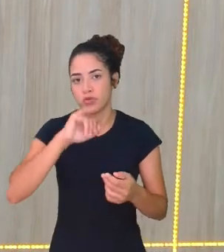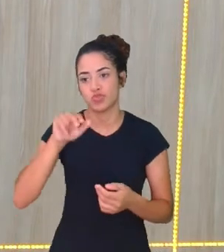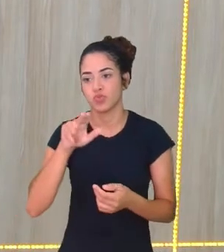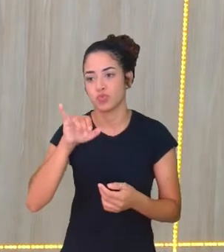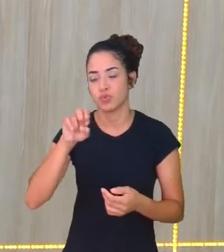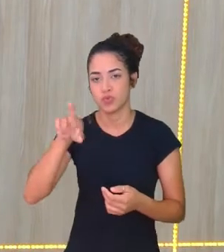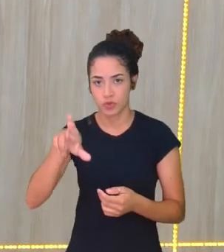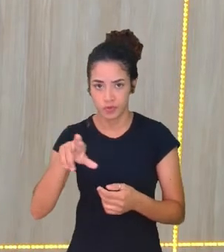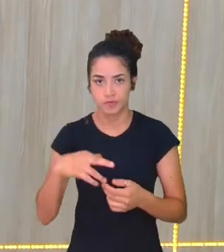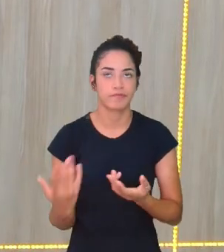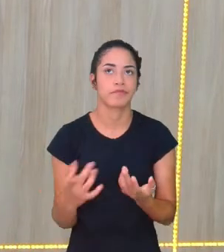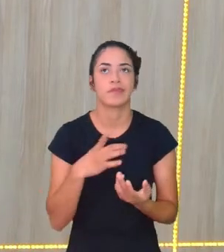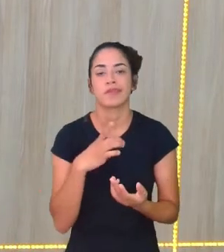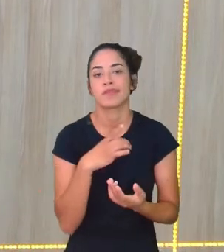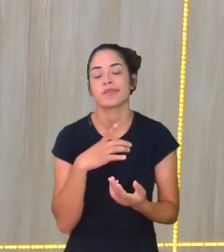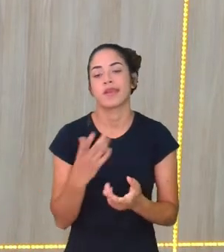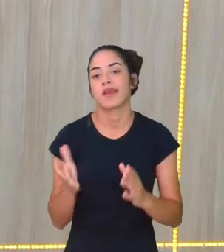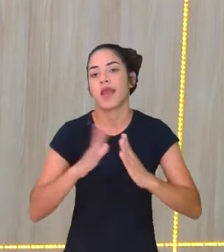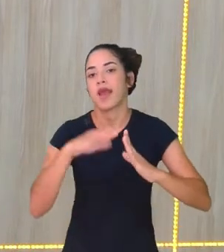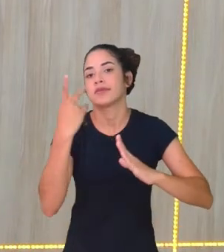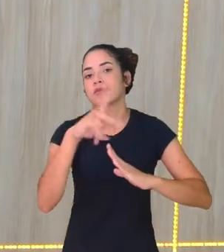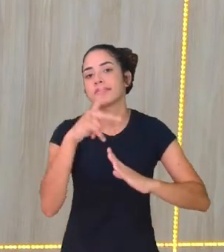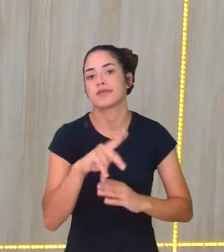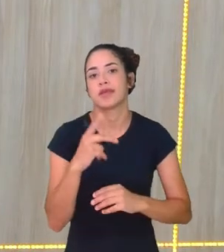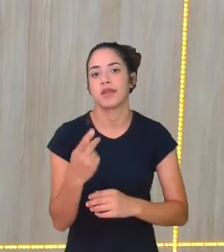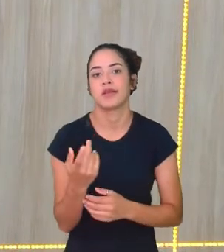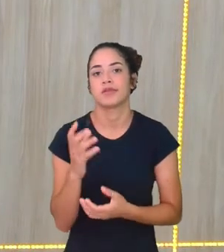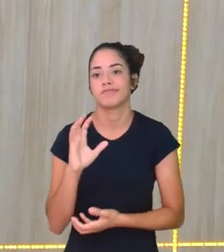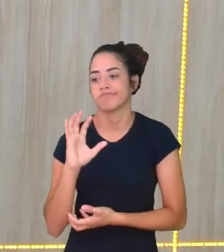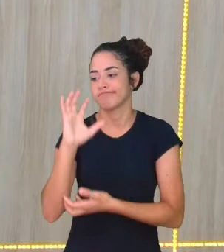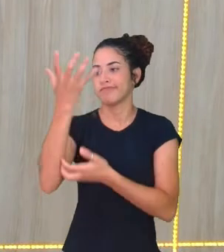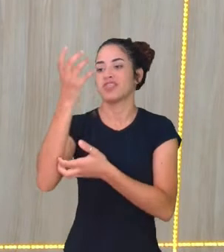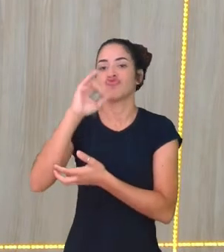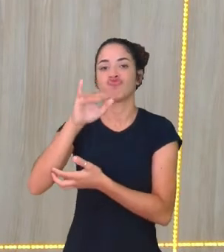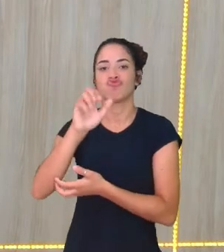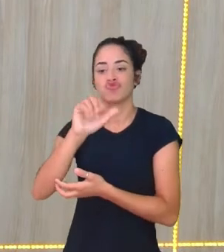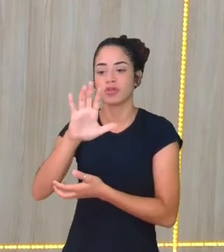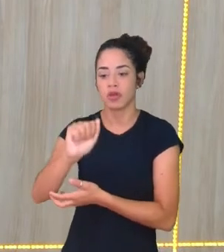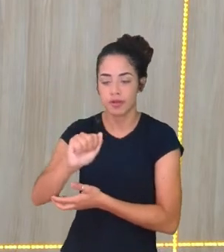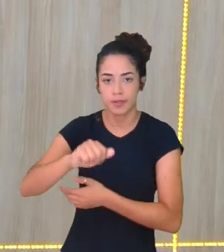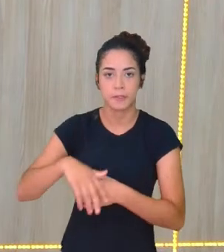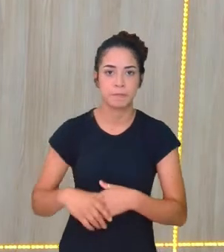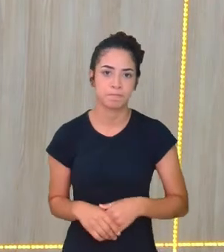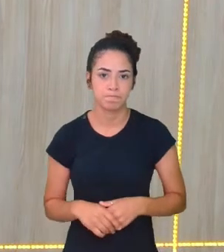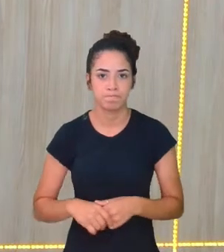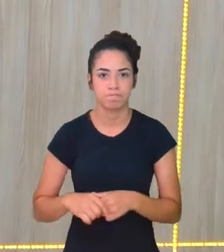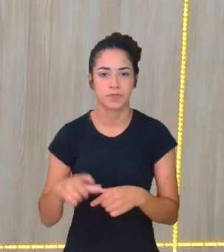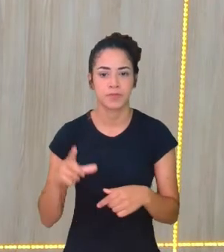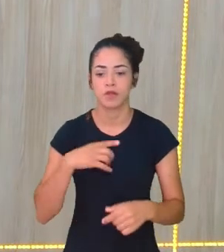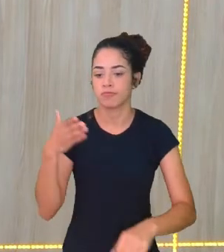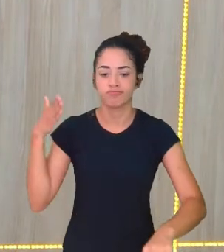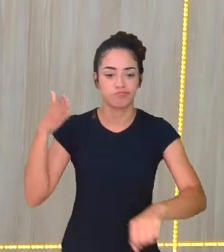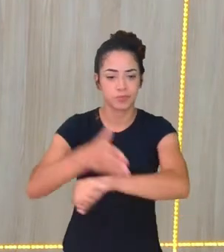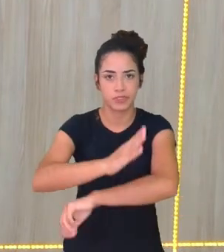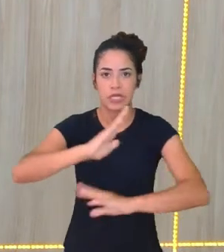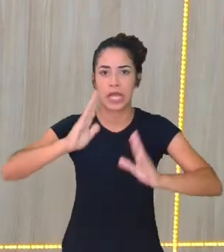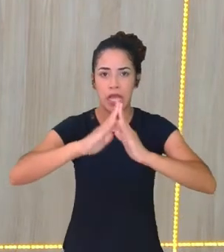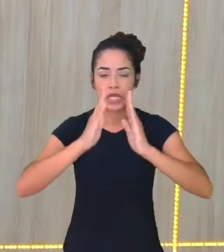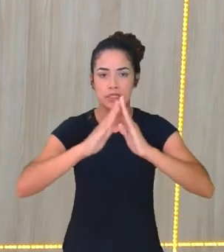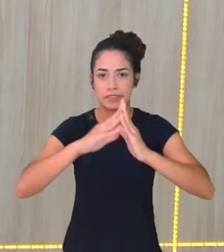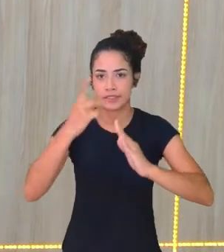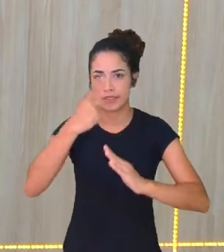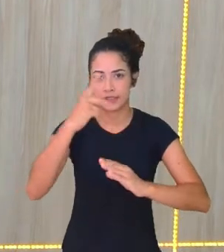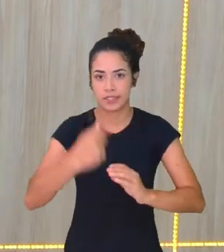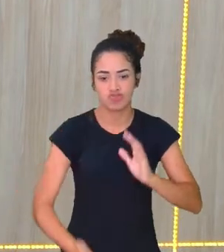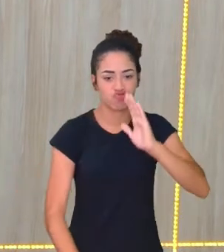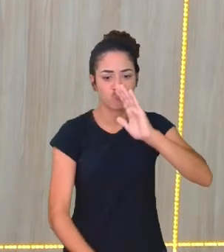ele tem na casa dele dois pés de jaca aí o que é que eu faço invada a casa dele retiro